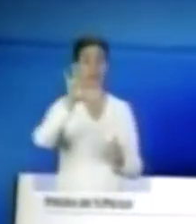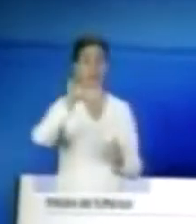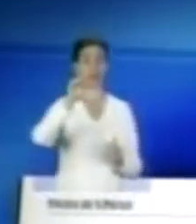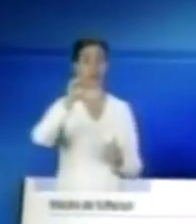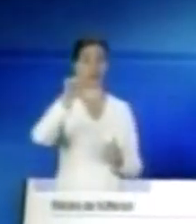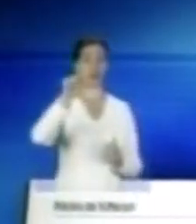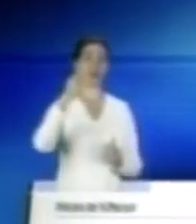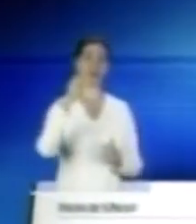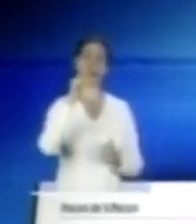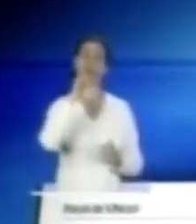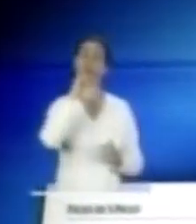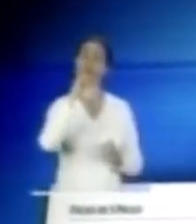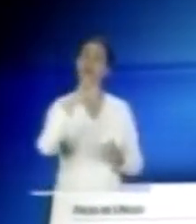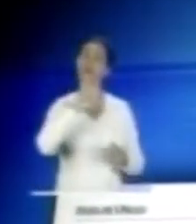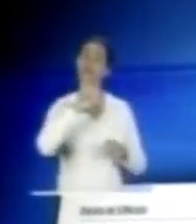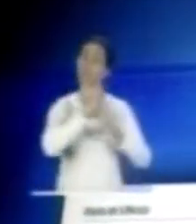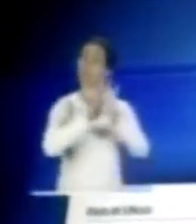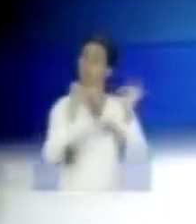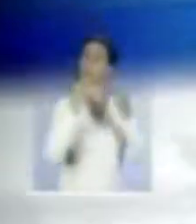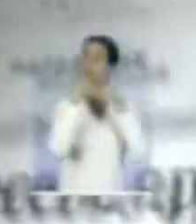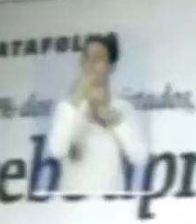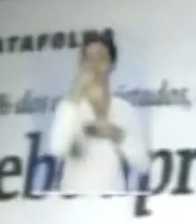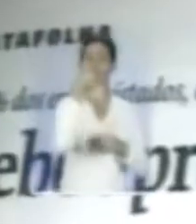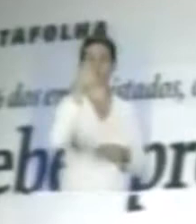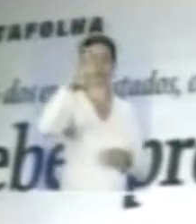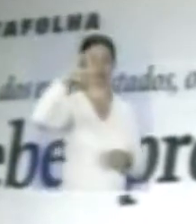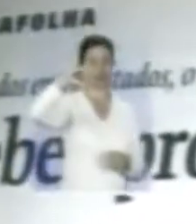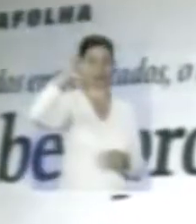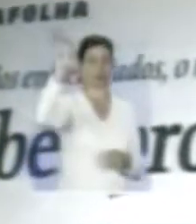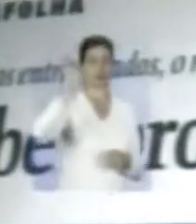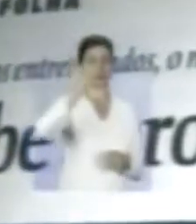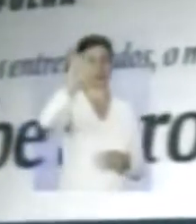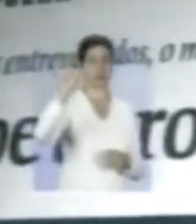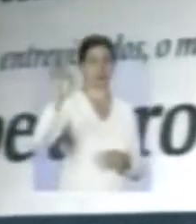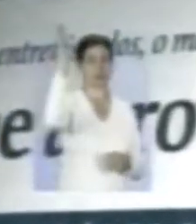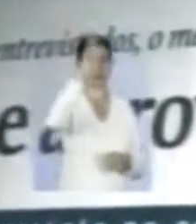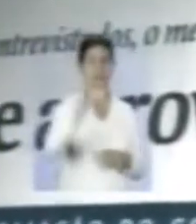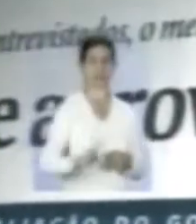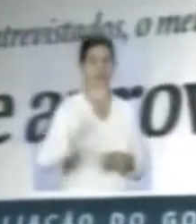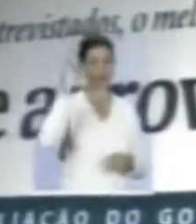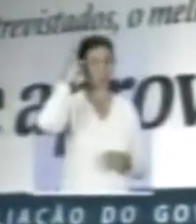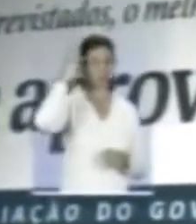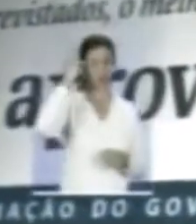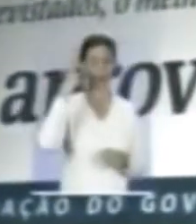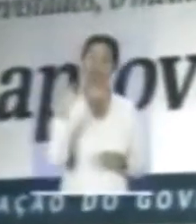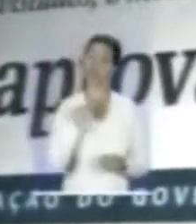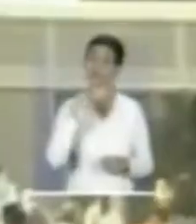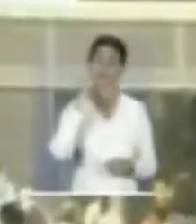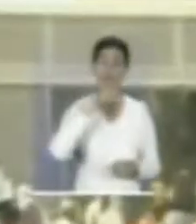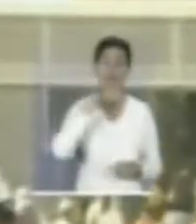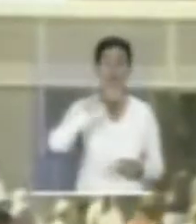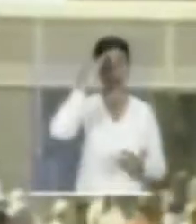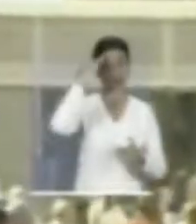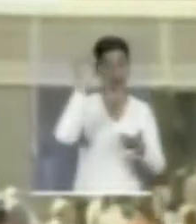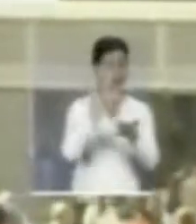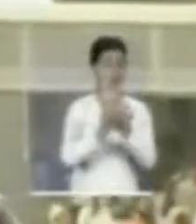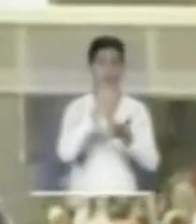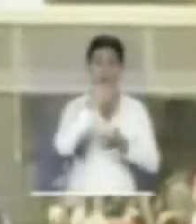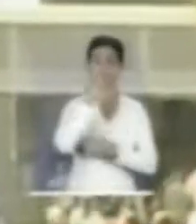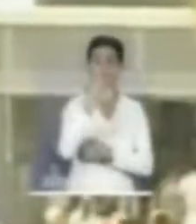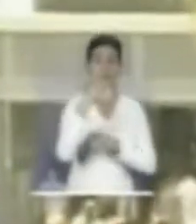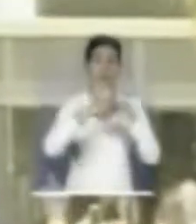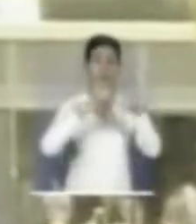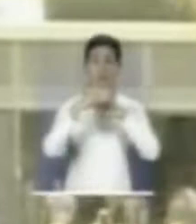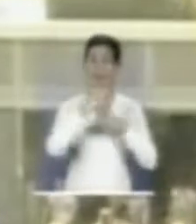Geraldo Alckmin foi considerado ótimo e bom por 69% dos brasileiros de São Paulo. Sou mineira e acho o Geraldo